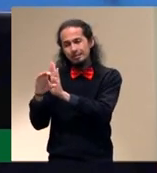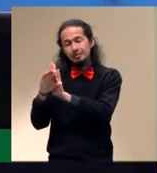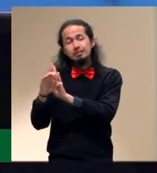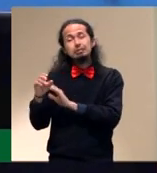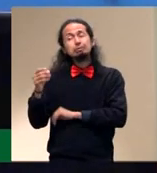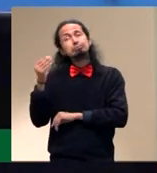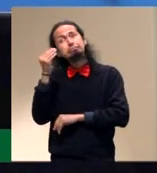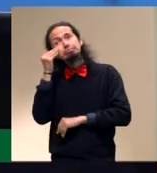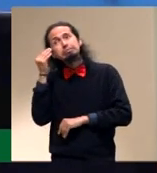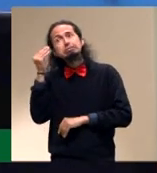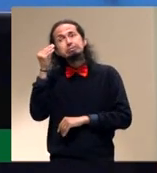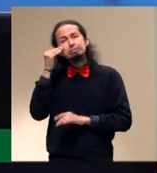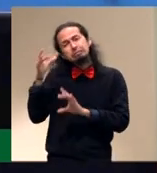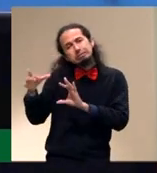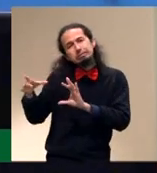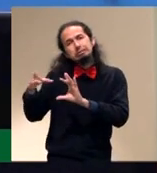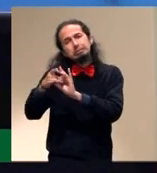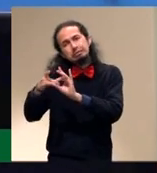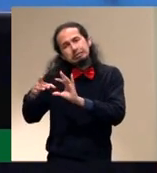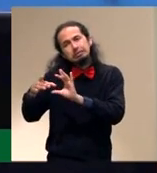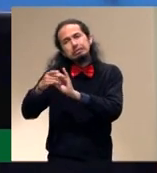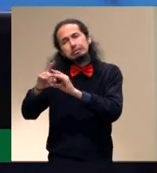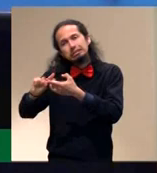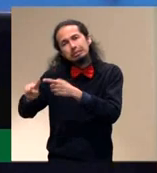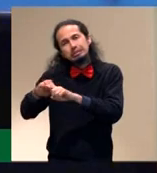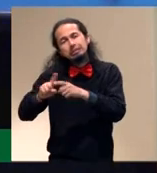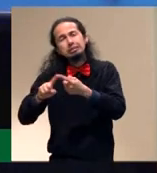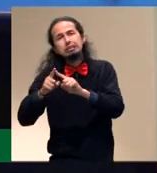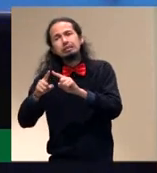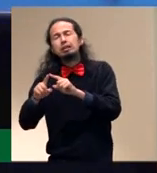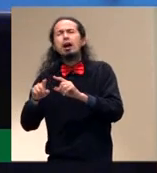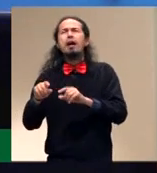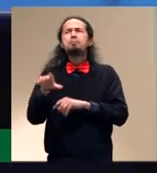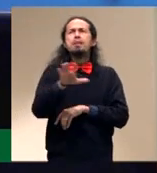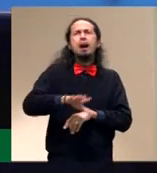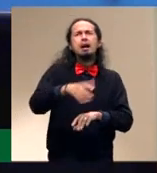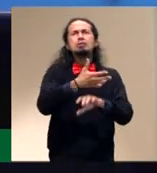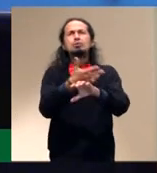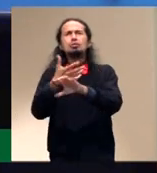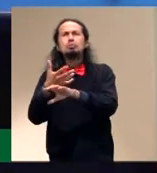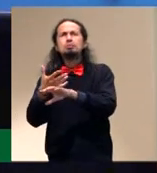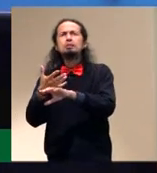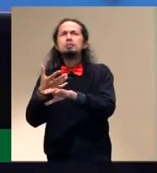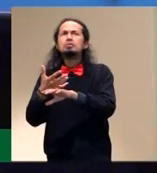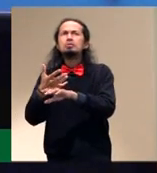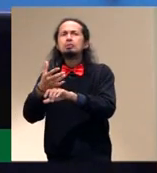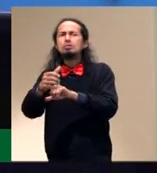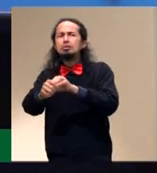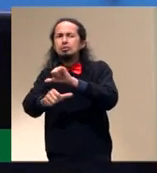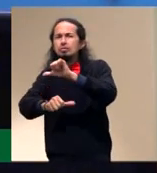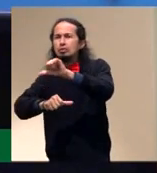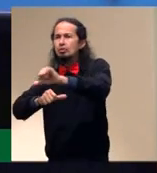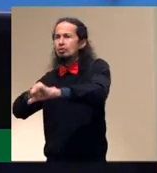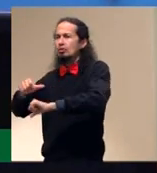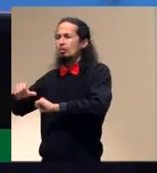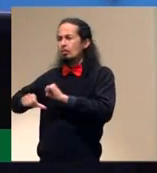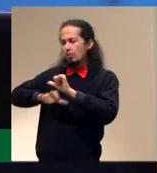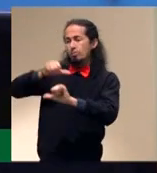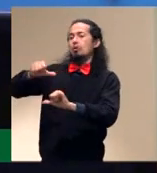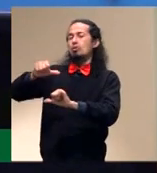tentou conciliar como transformar áreas de conhecimento em campos de experiência. E, se vocês forem ler